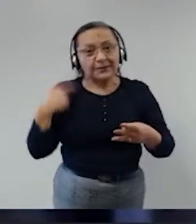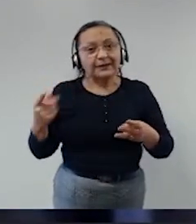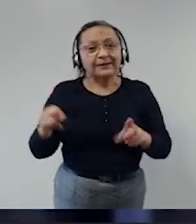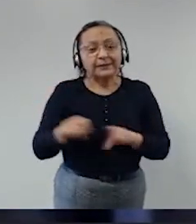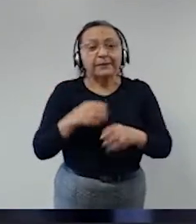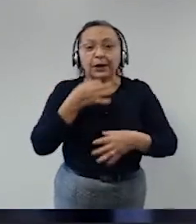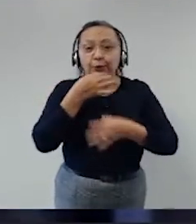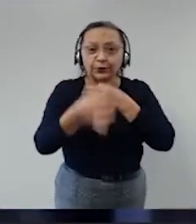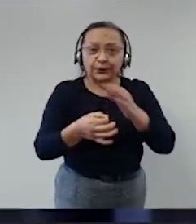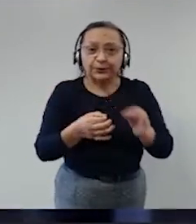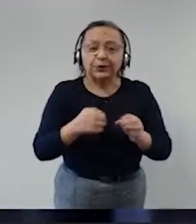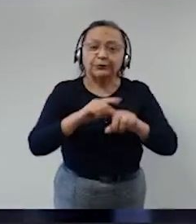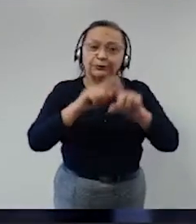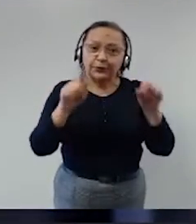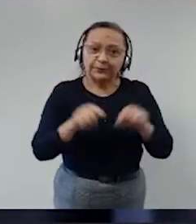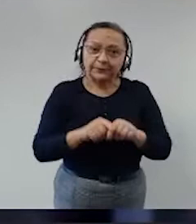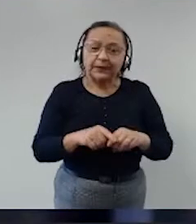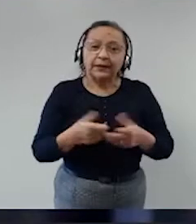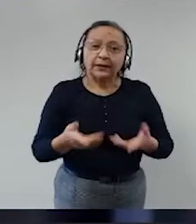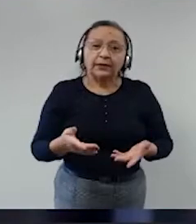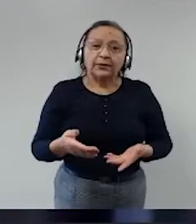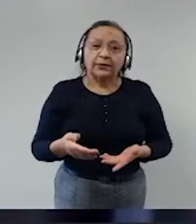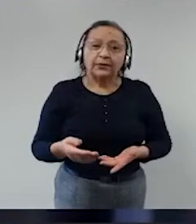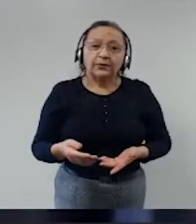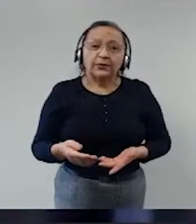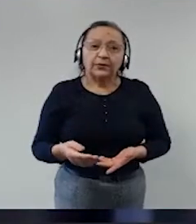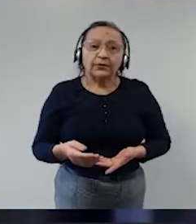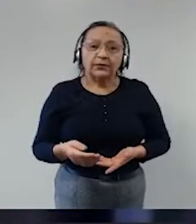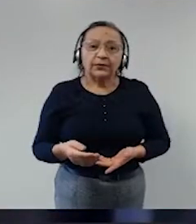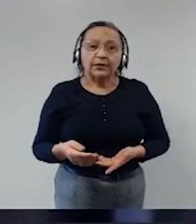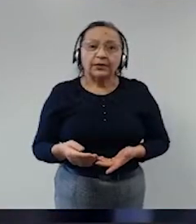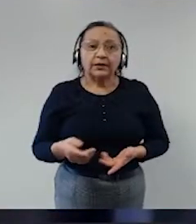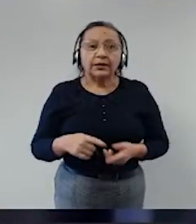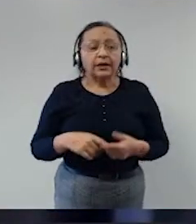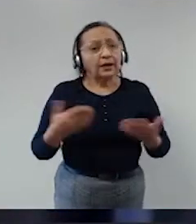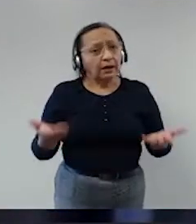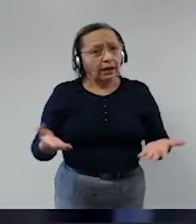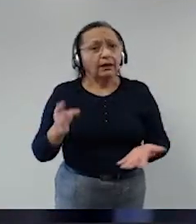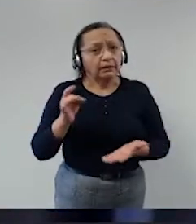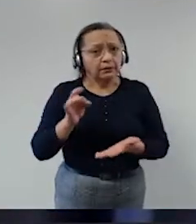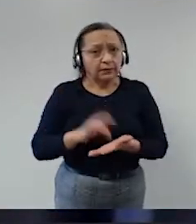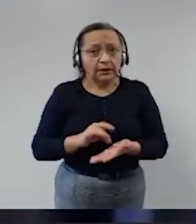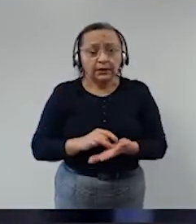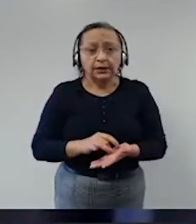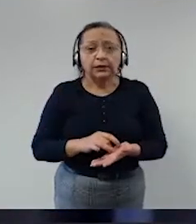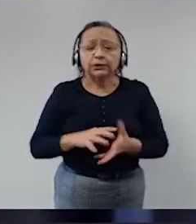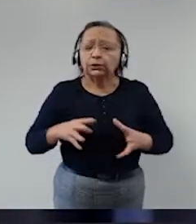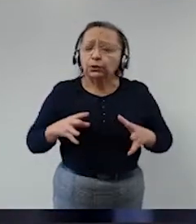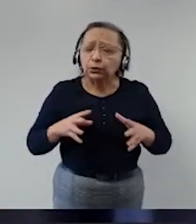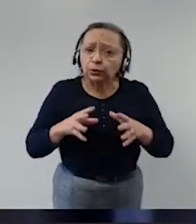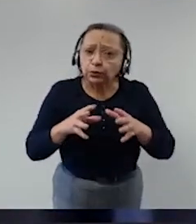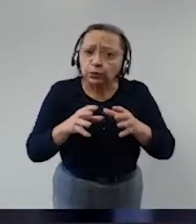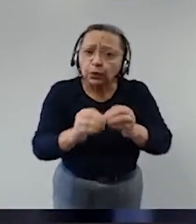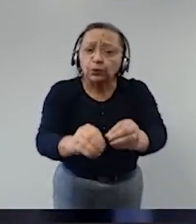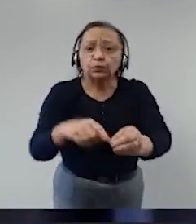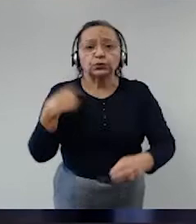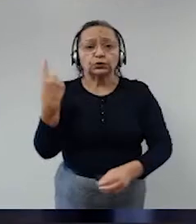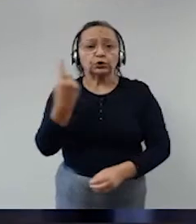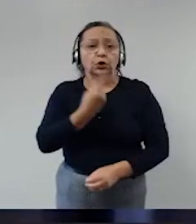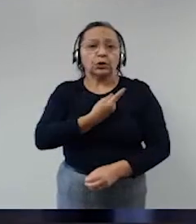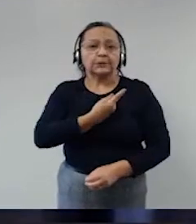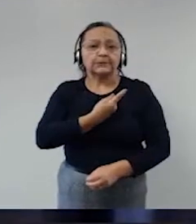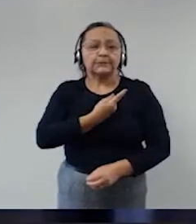é inarredável e imprescindível que todos nós